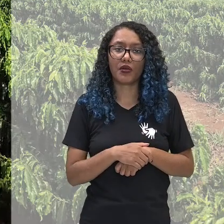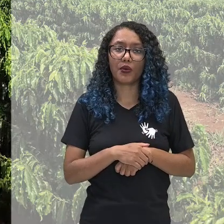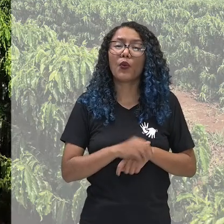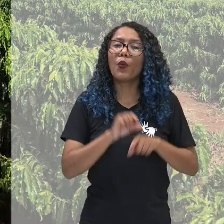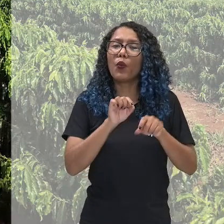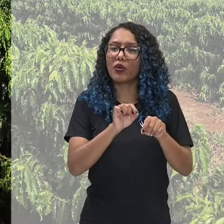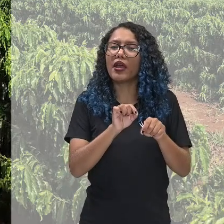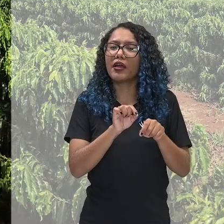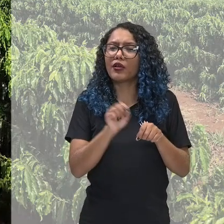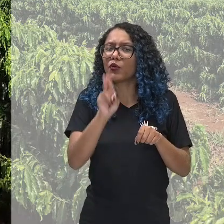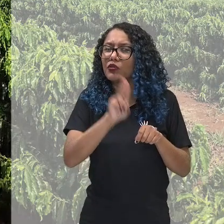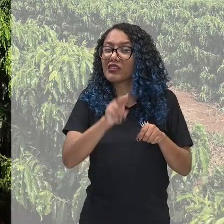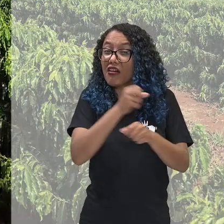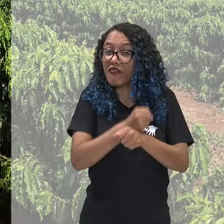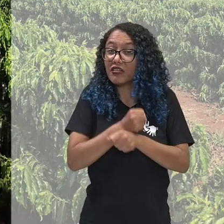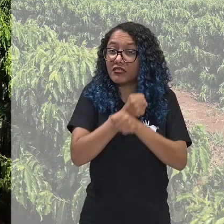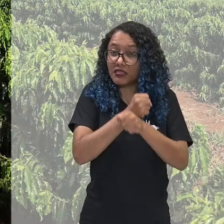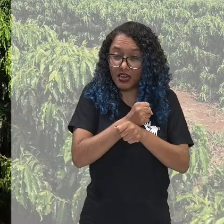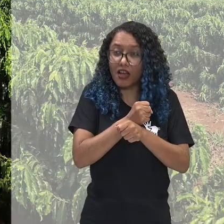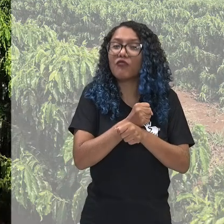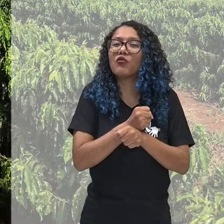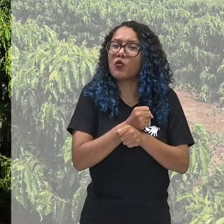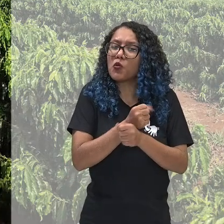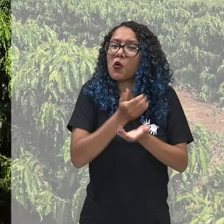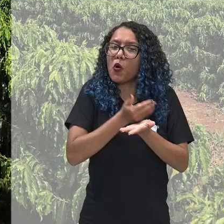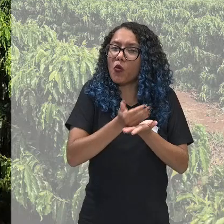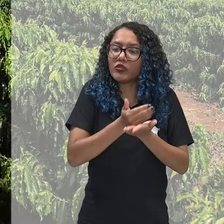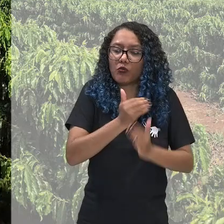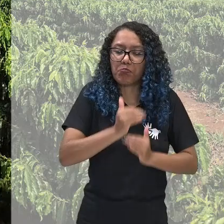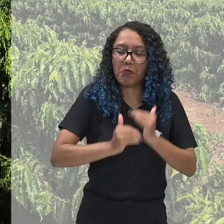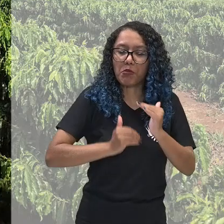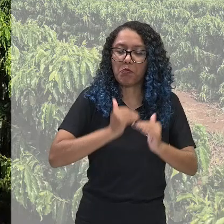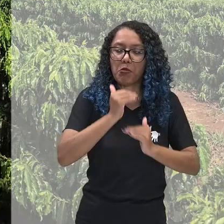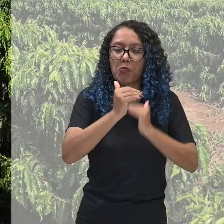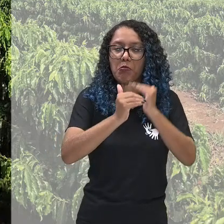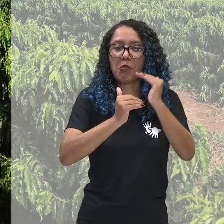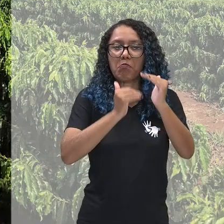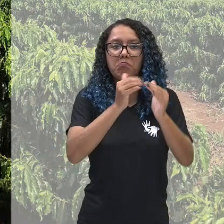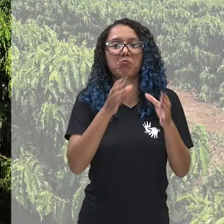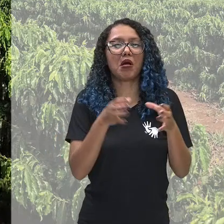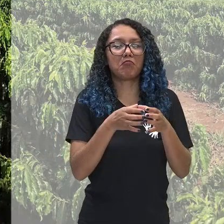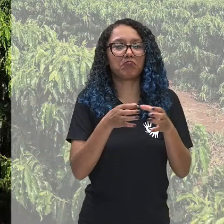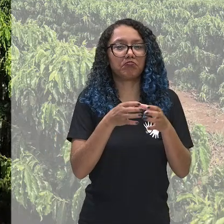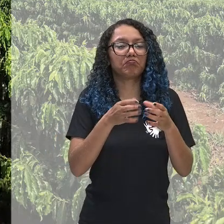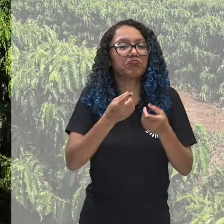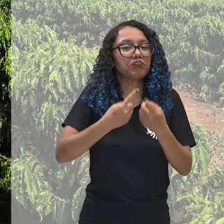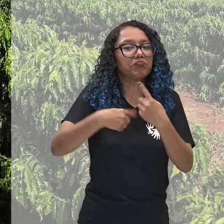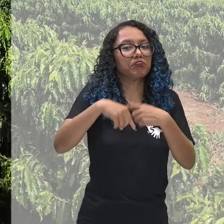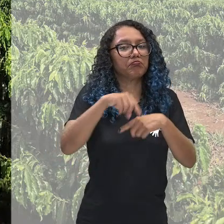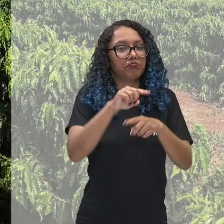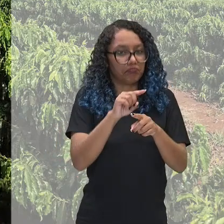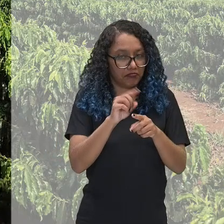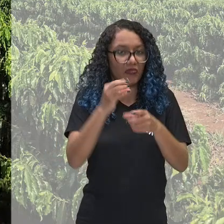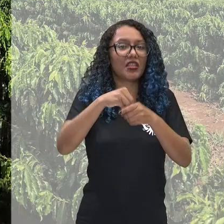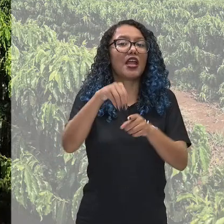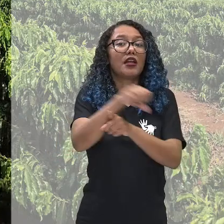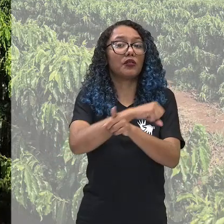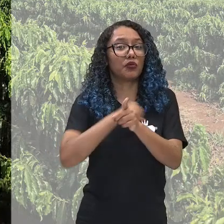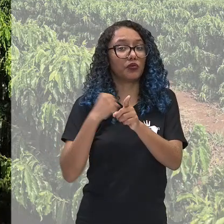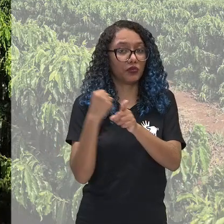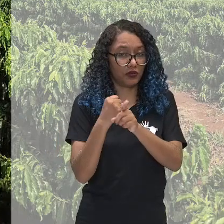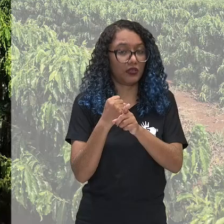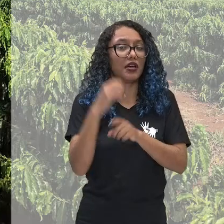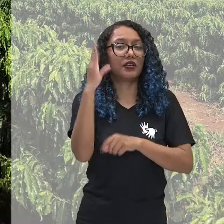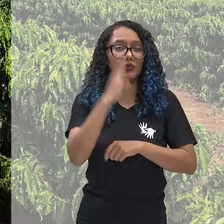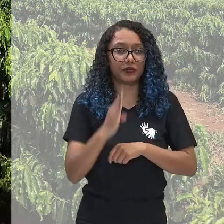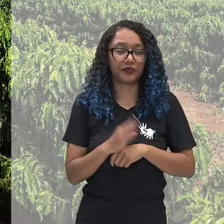escravocrata, né, gente, conseguisse ascender a posições de bastante destaque na sociedade brasileira. O